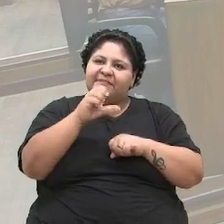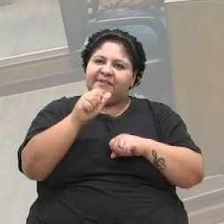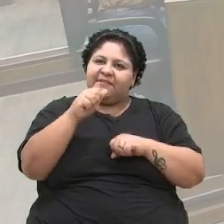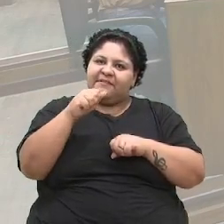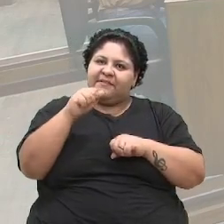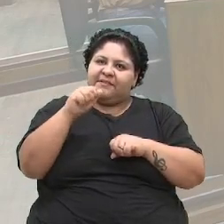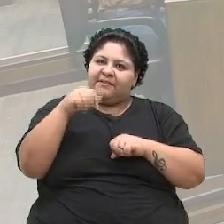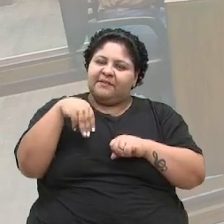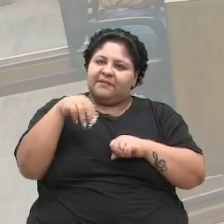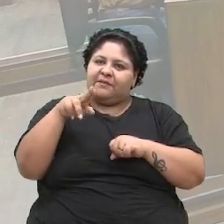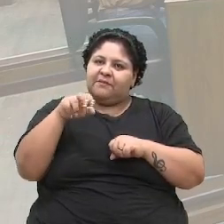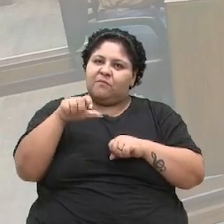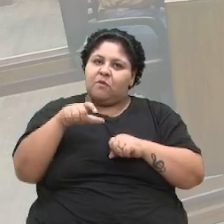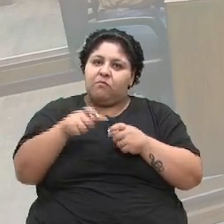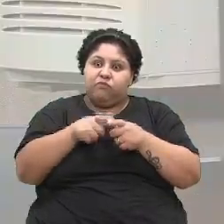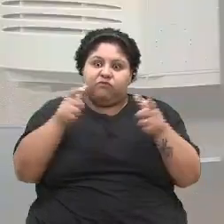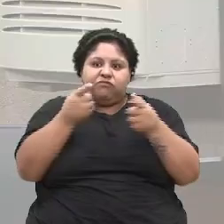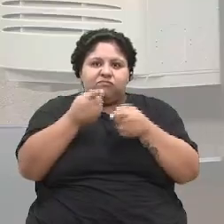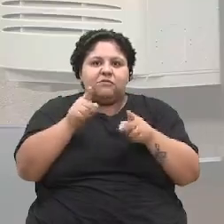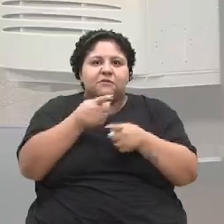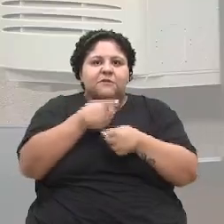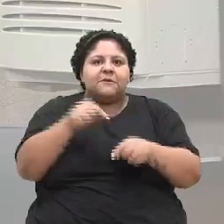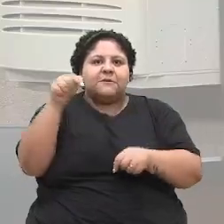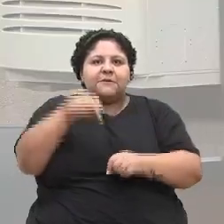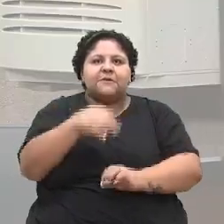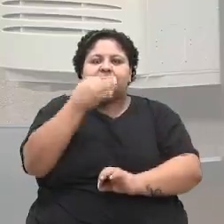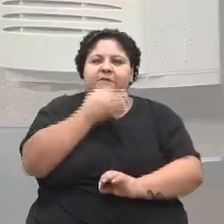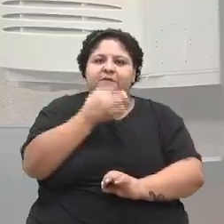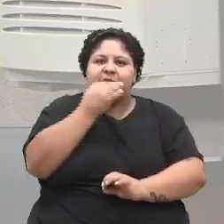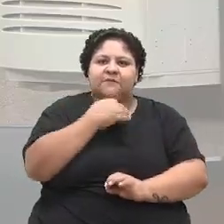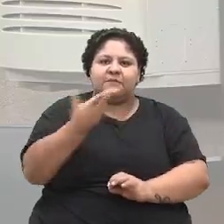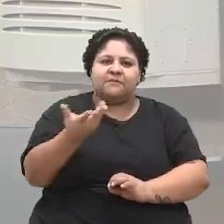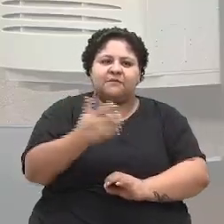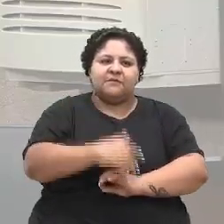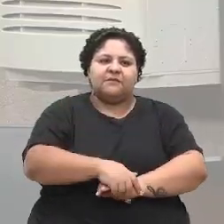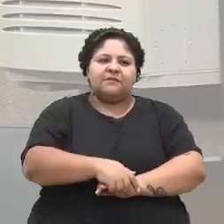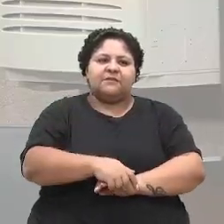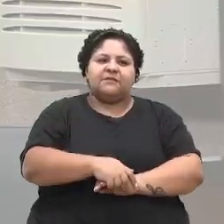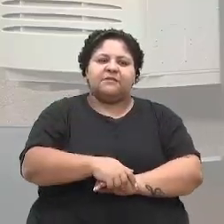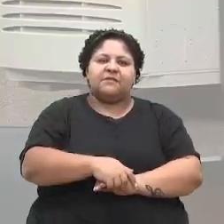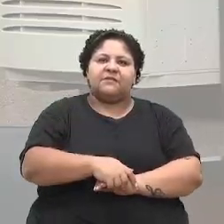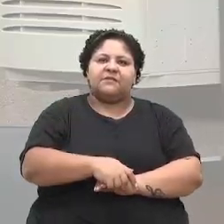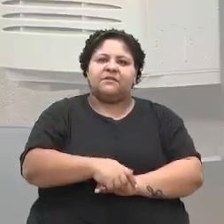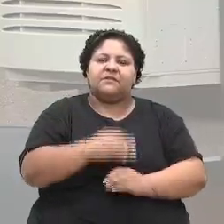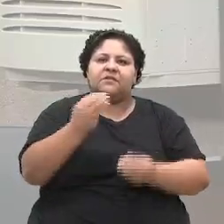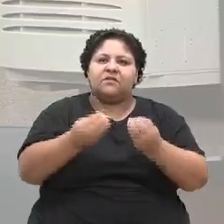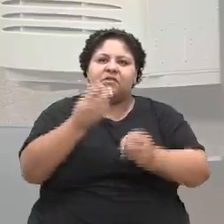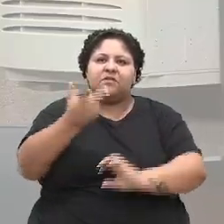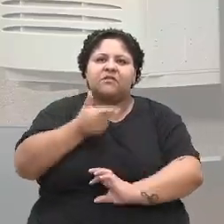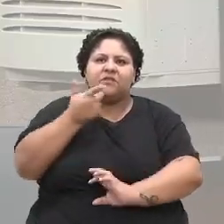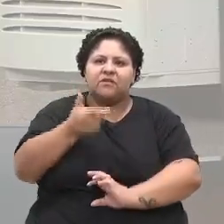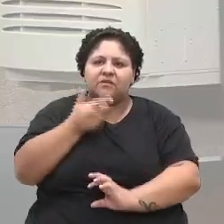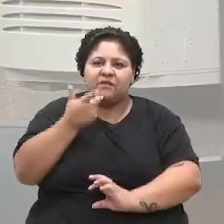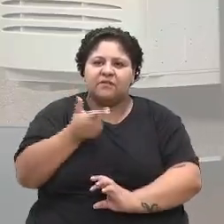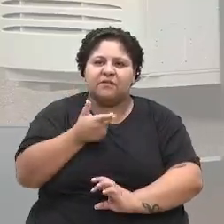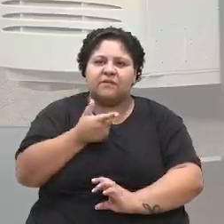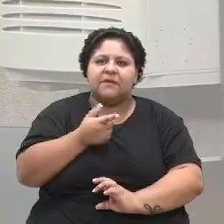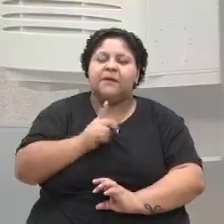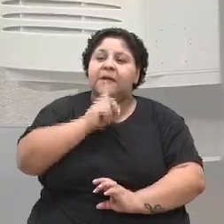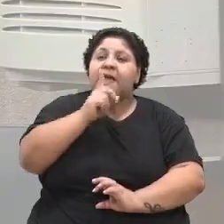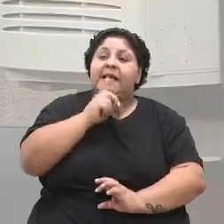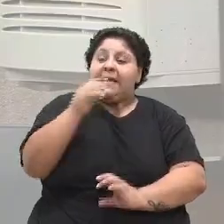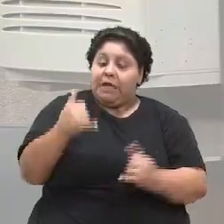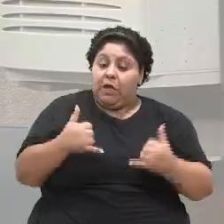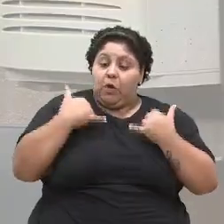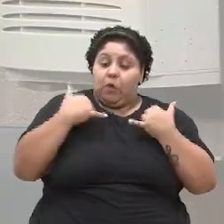grande músico da nossa cidade, e veio de Minas para cá e com certeza, como falou o vereador Meneguzzi, é um orgulho